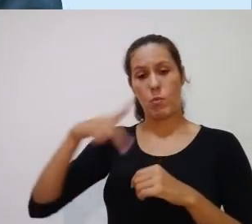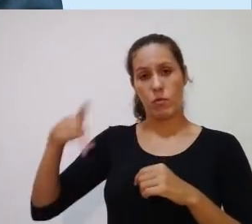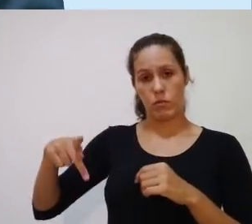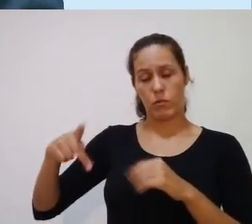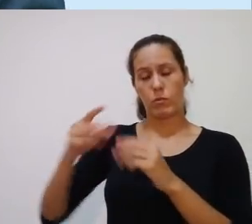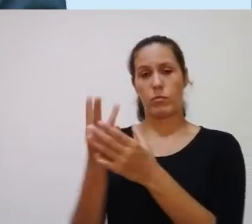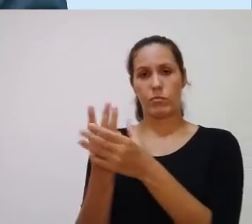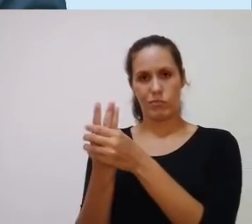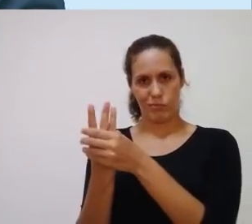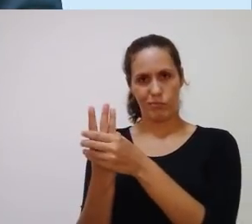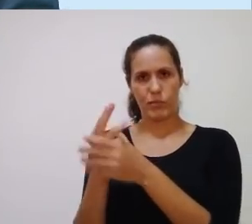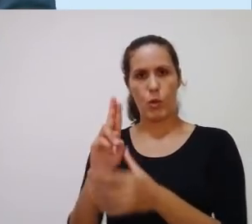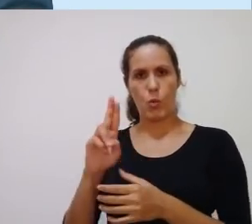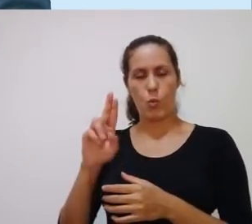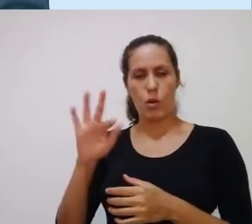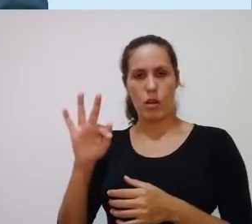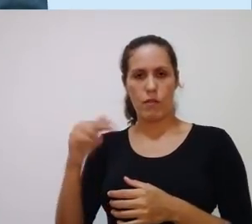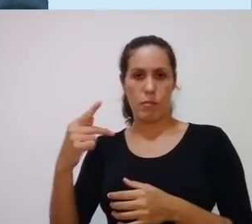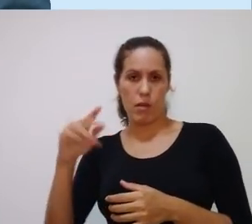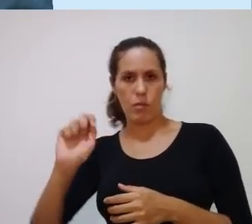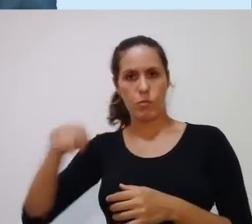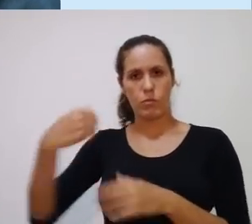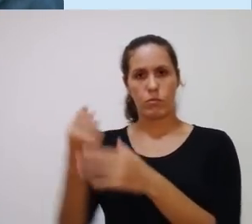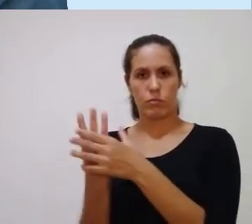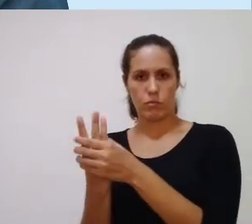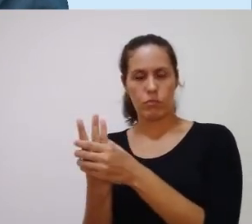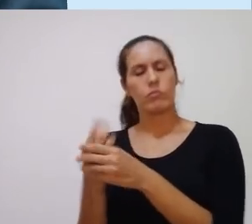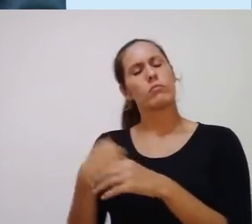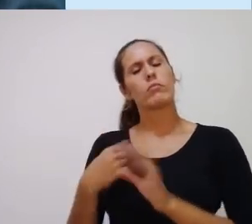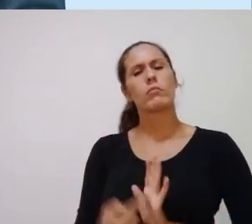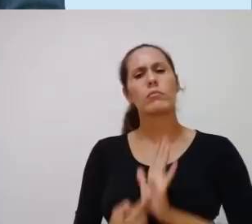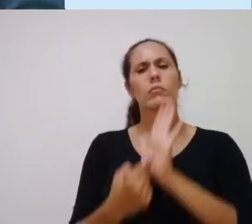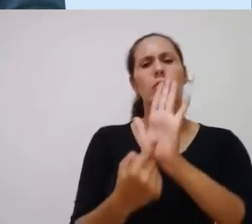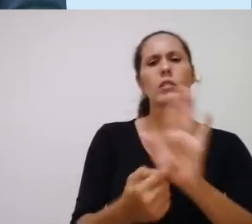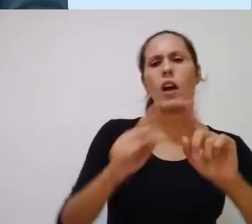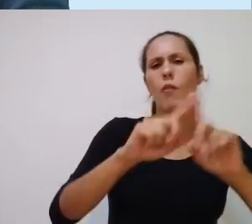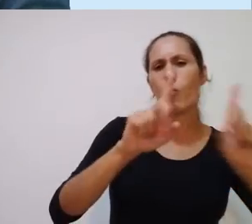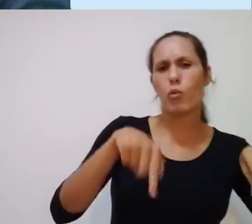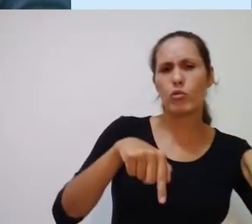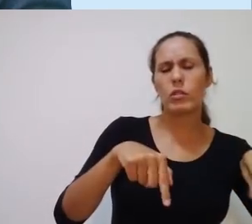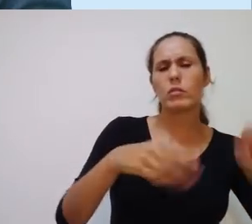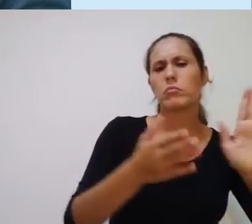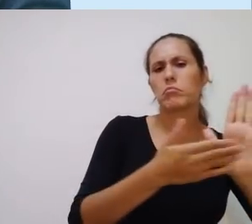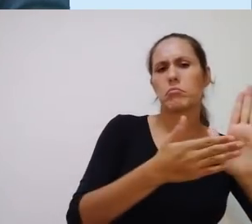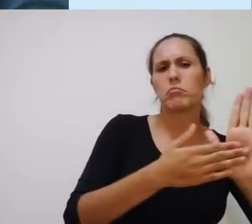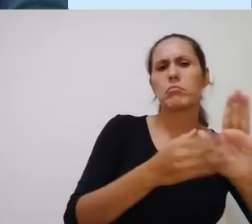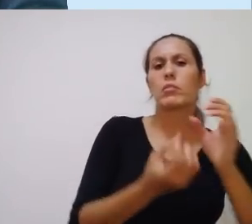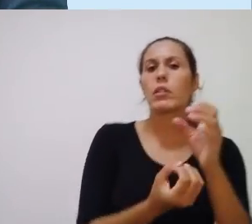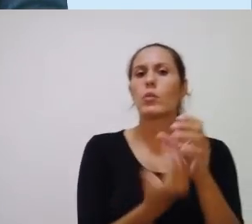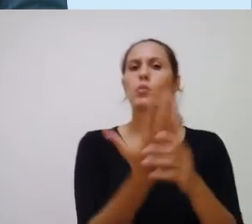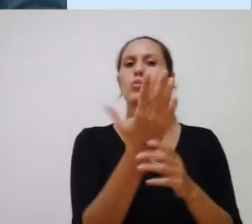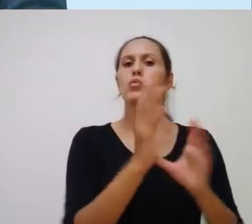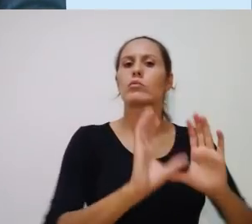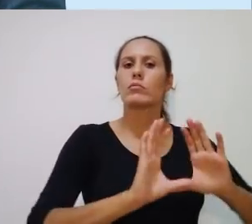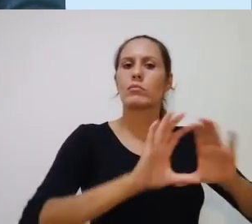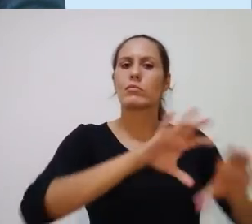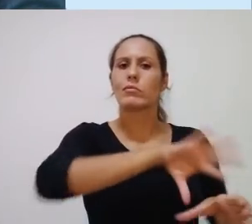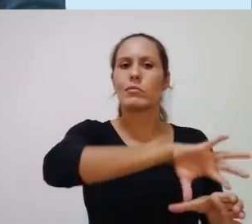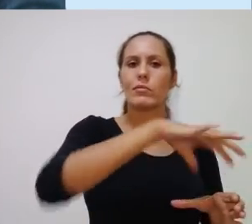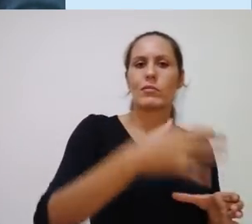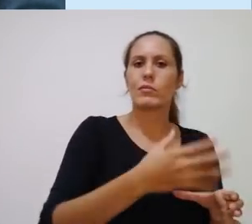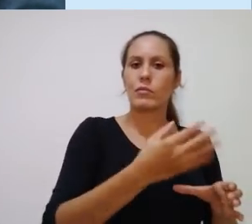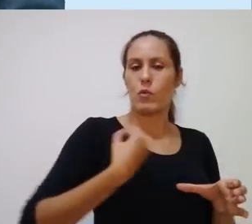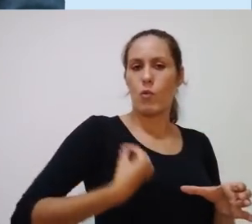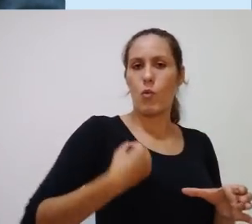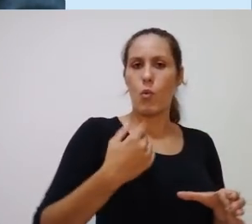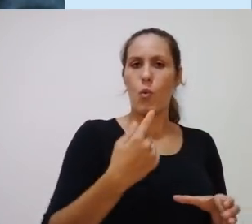Naquele momento, ele apresentava um projeto à Prefeitura do Recife para construir aqui em Recife um planetário,